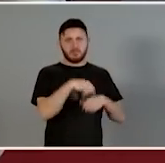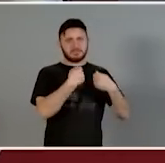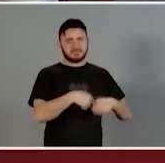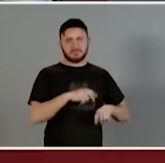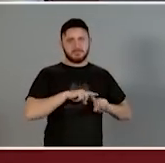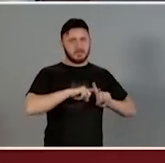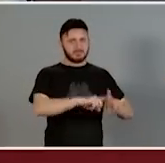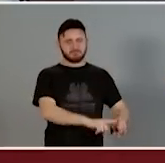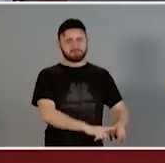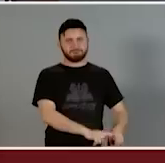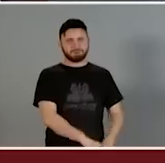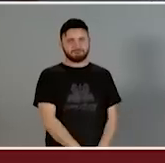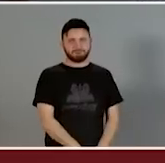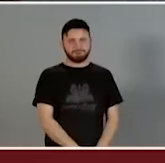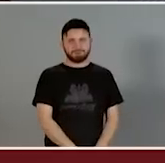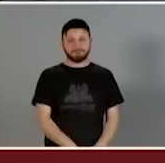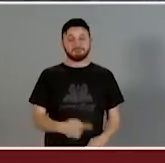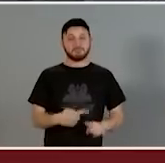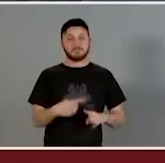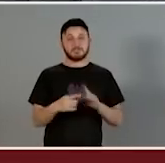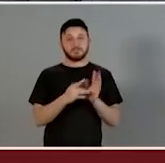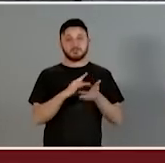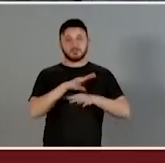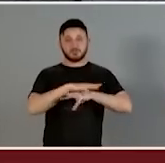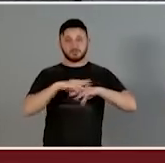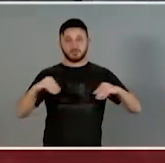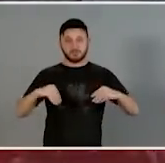A olhar a multidão